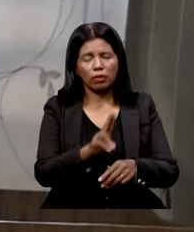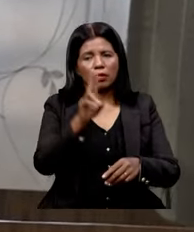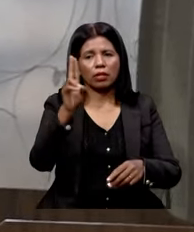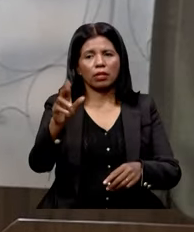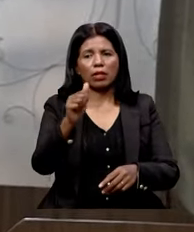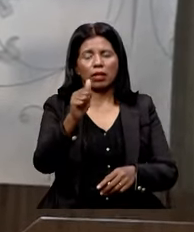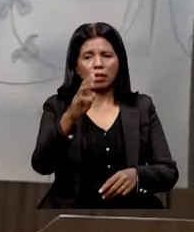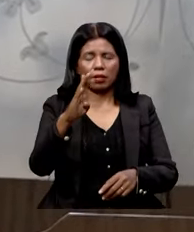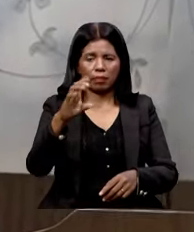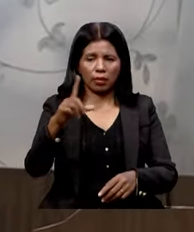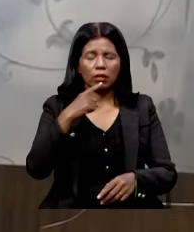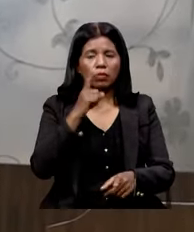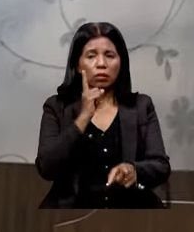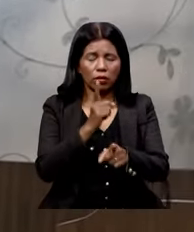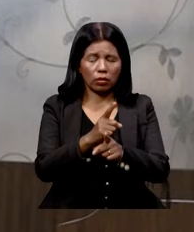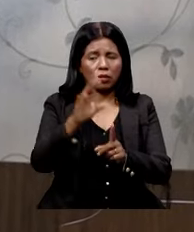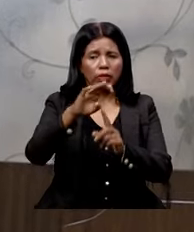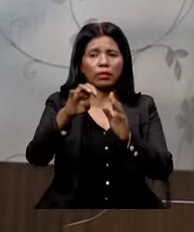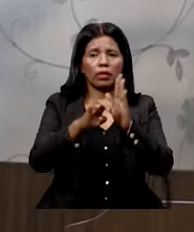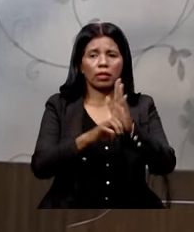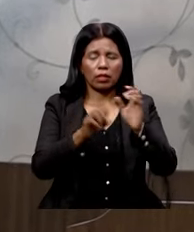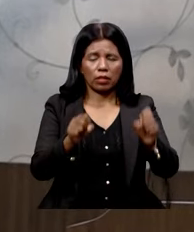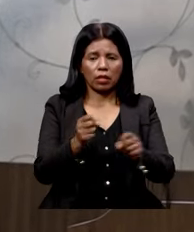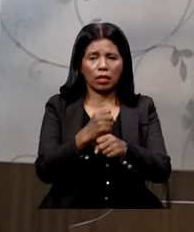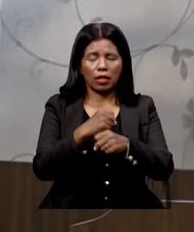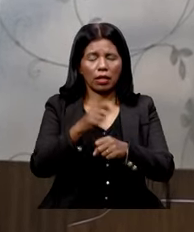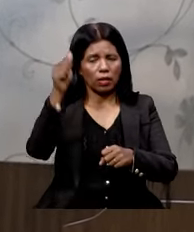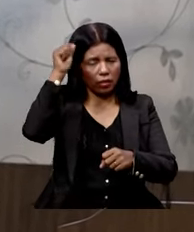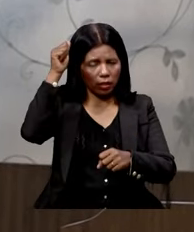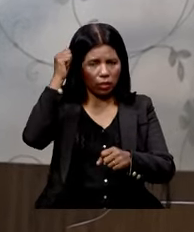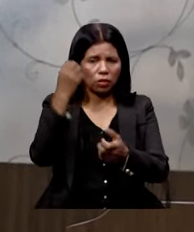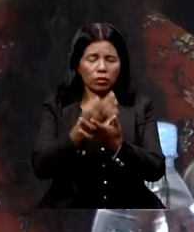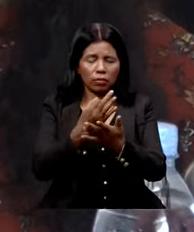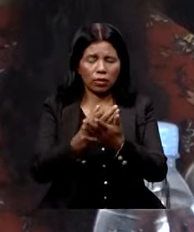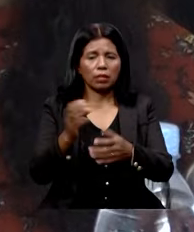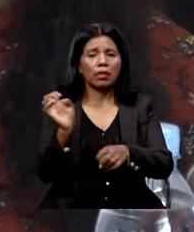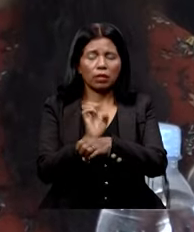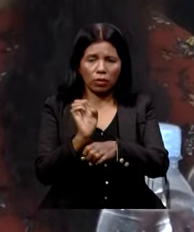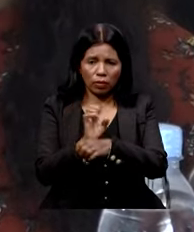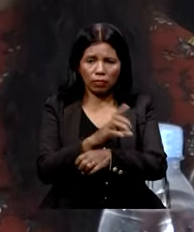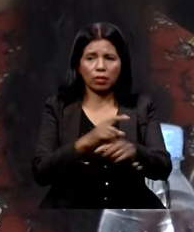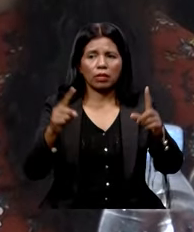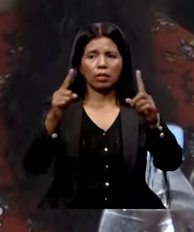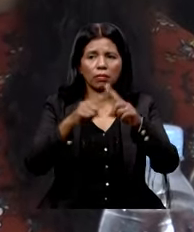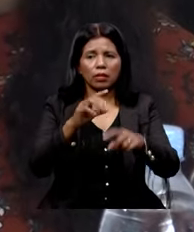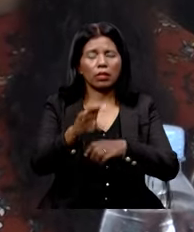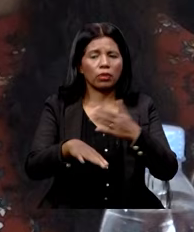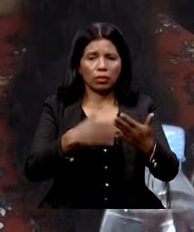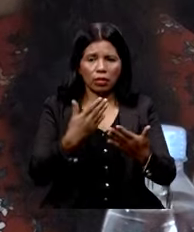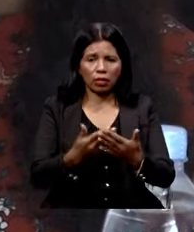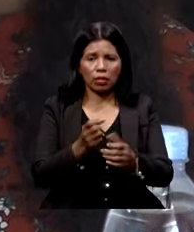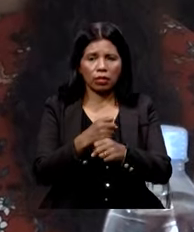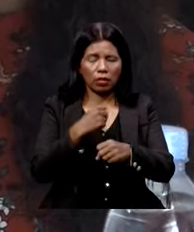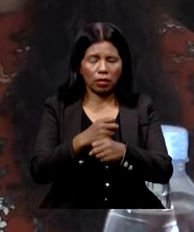Abel Boavida, Teten, Tuirolo, se festado, tem que ralo analisa orçamento e impacto economia, liu ba setor essencial, sira,